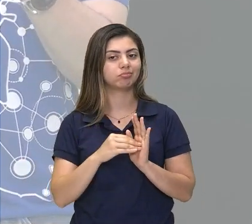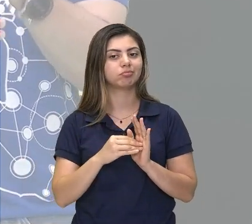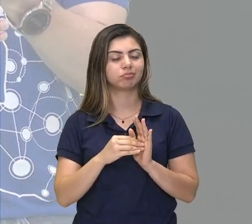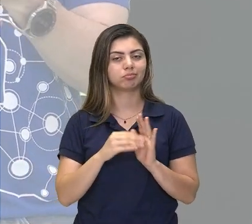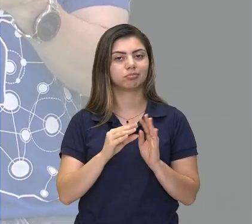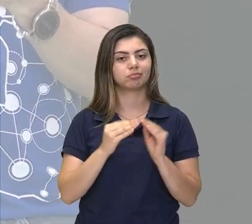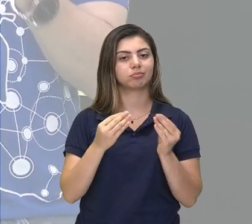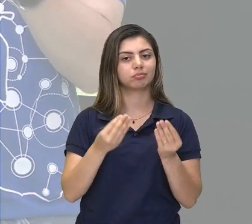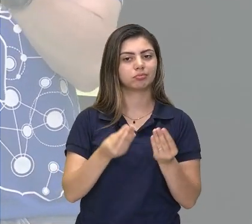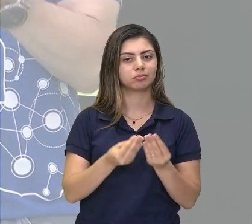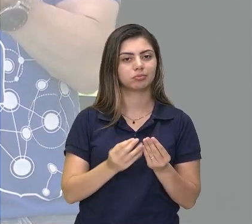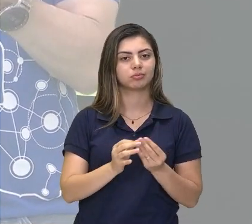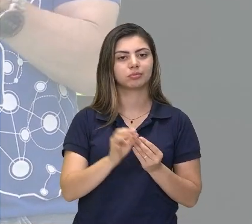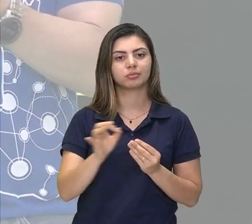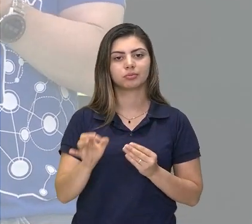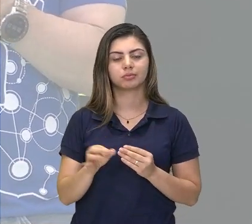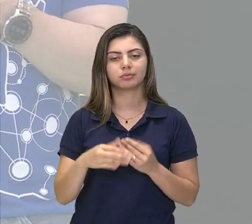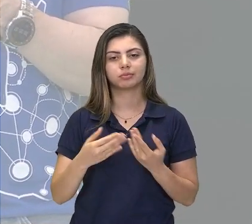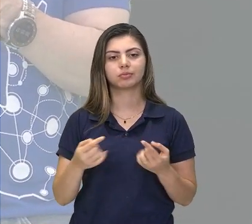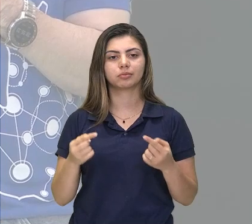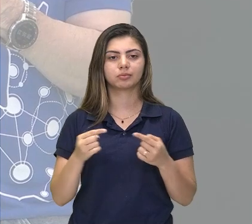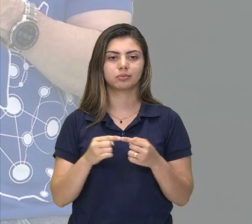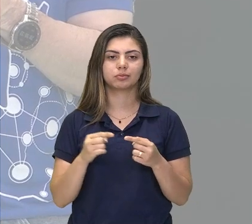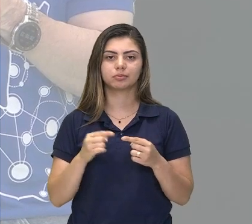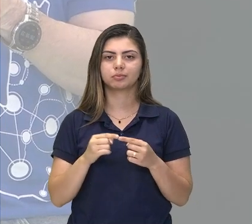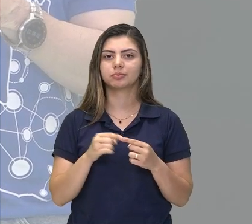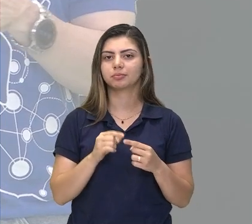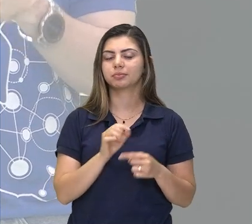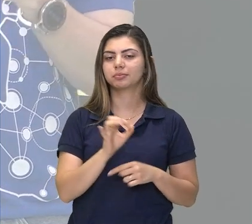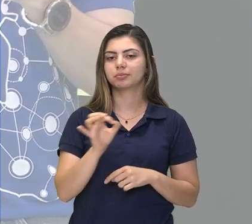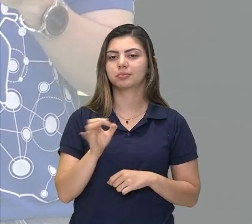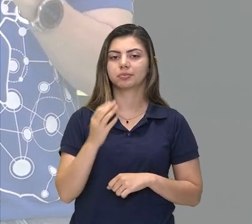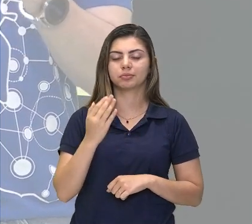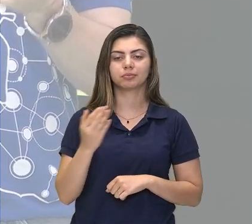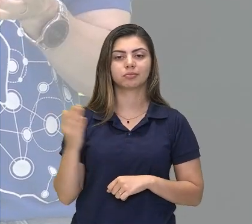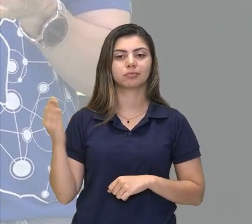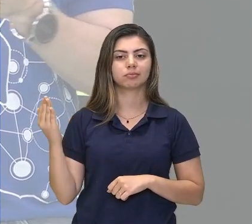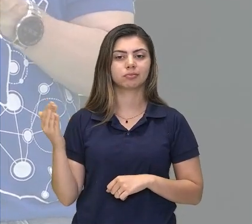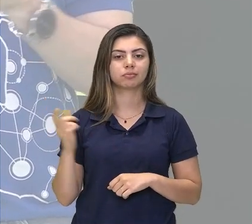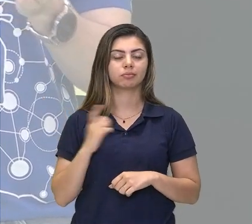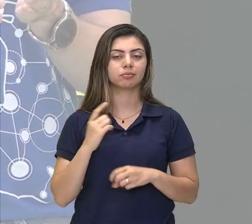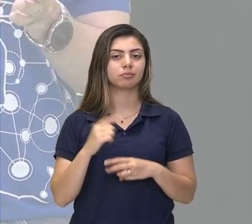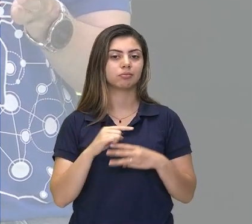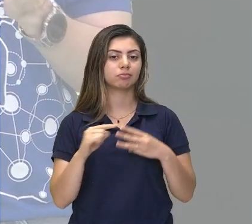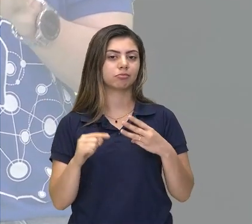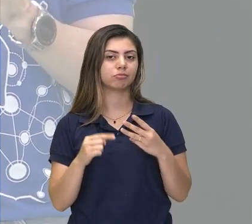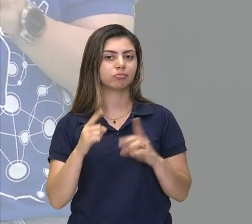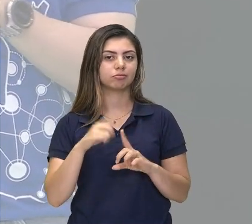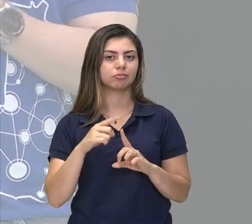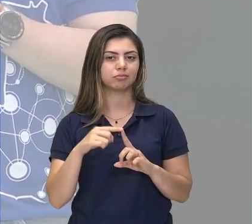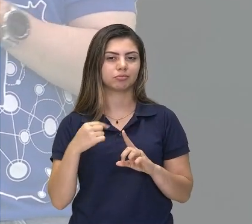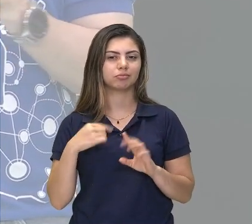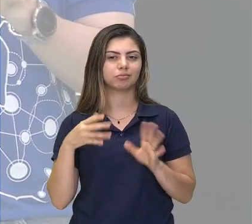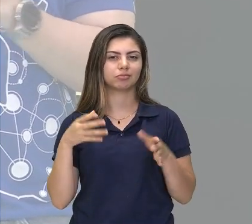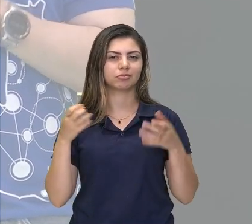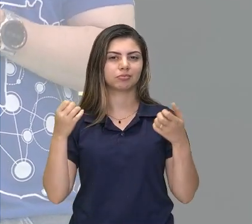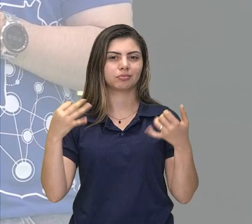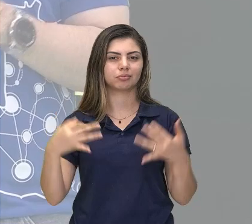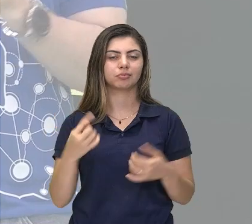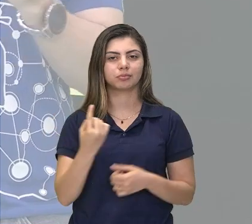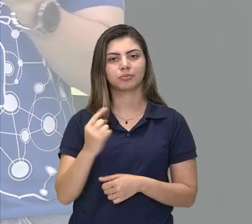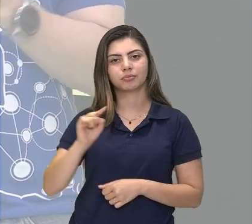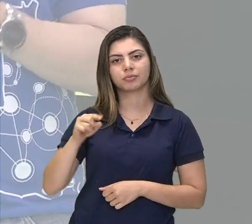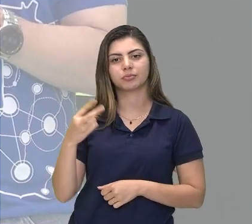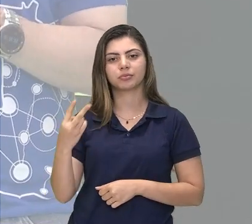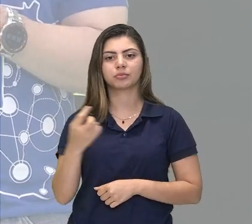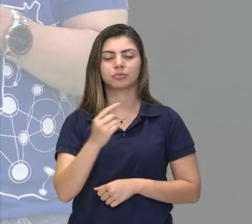os diéteres cíclicos, tá? Que apresentam de 3 formas, como a gente acabou de falar. 2,